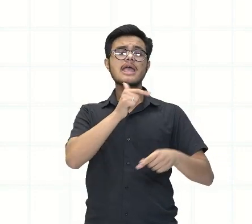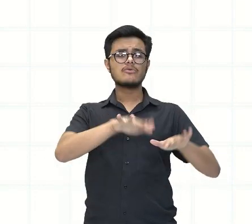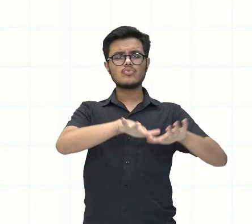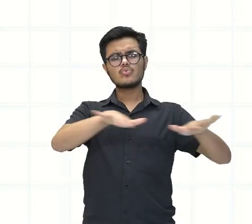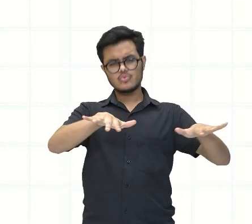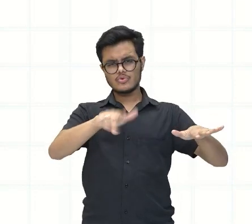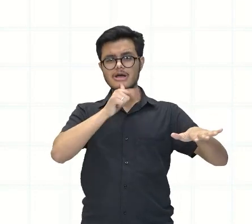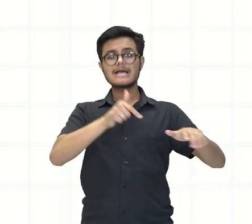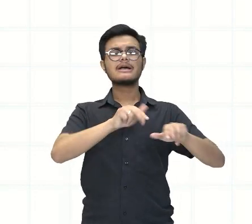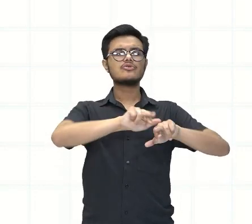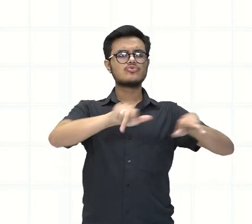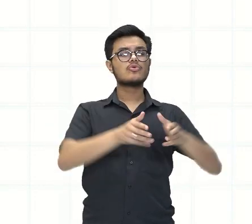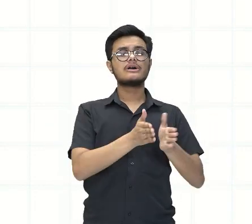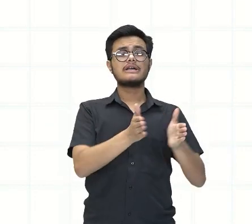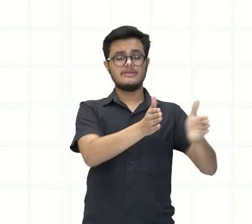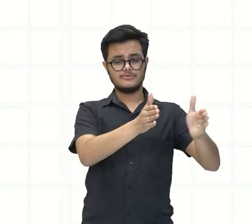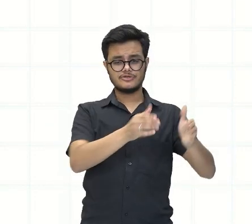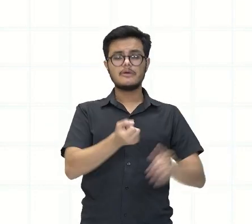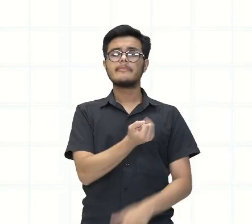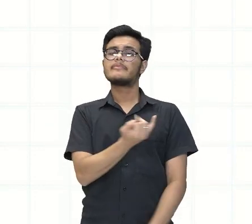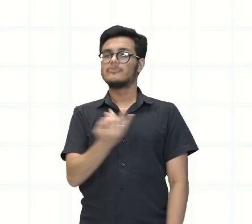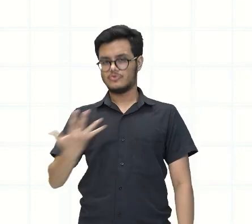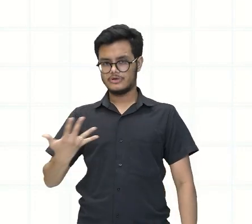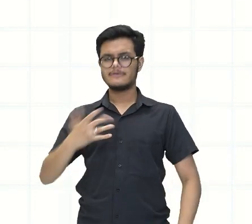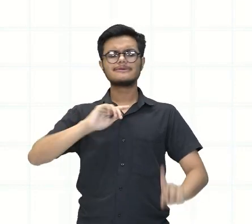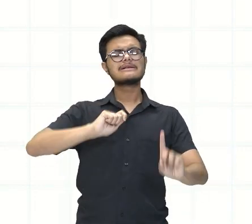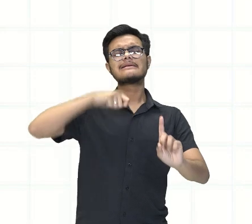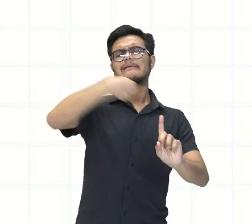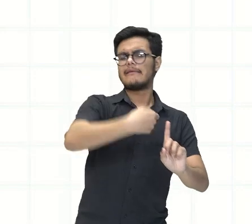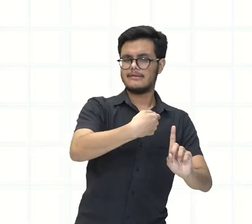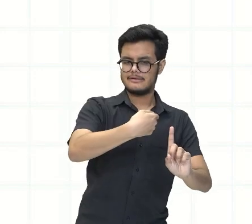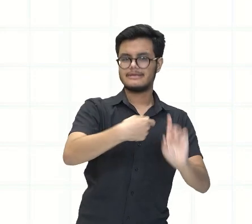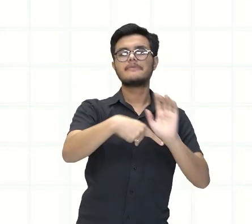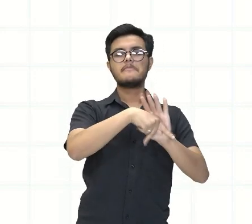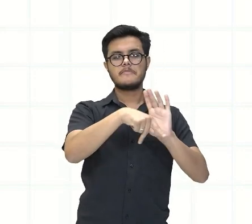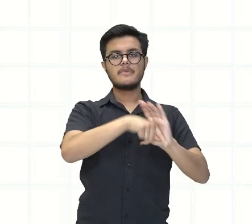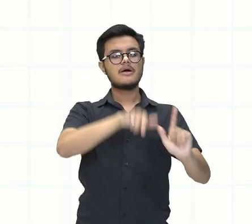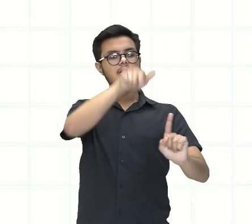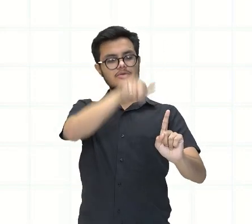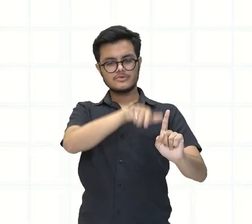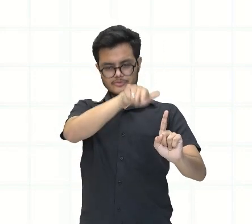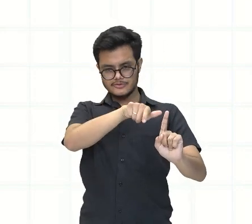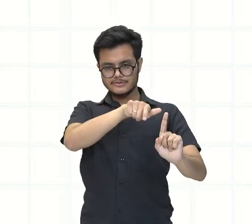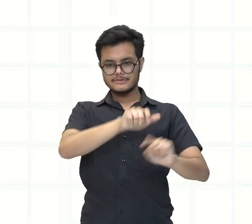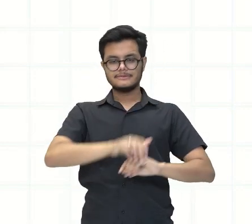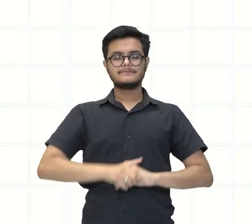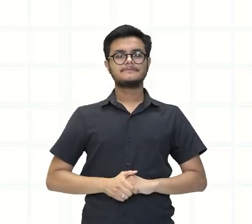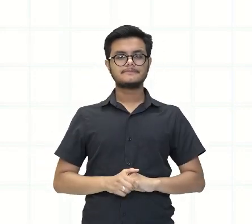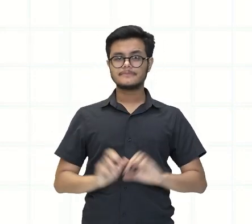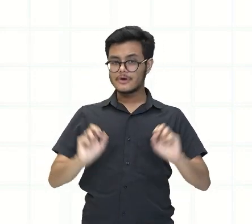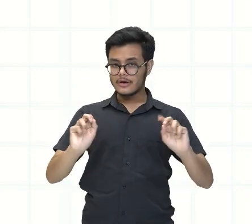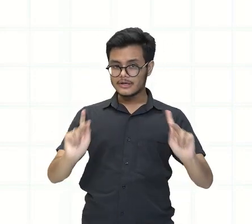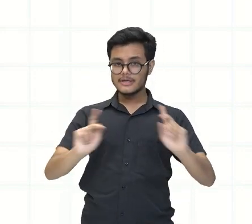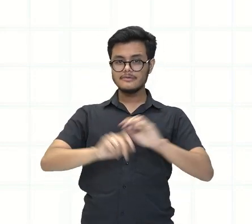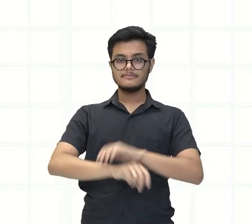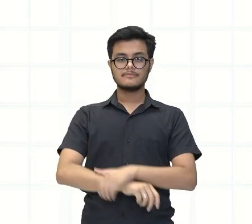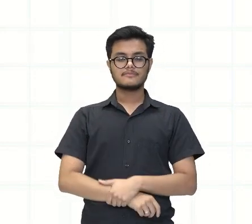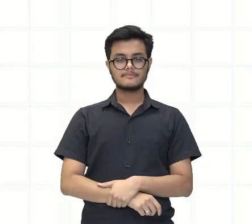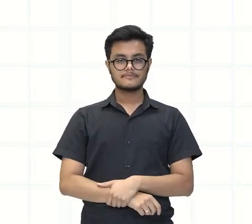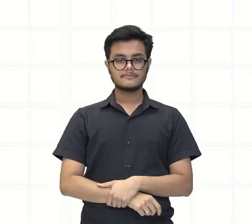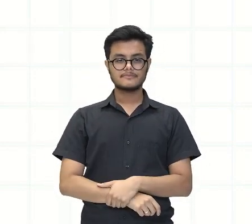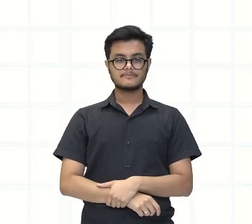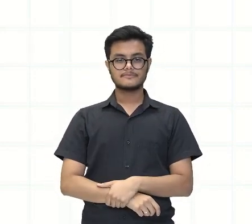aí ambos no plural, ambos significando, indicando aí uma terceira pessoa,